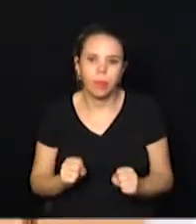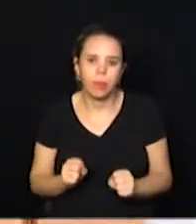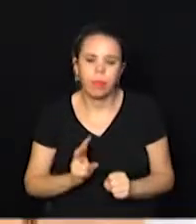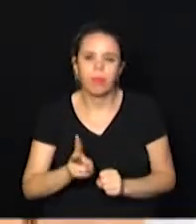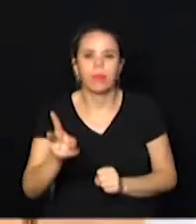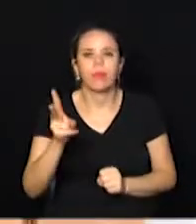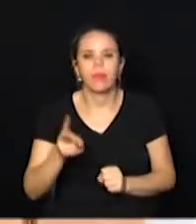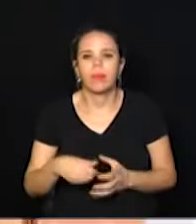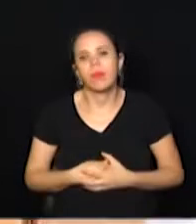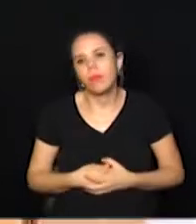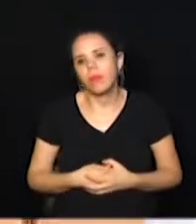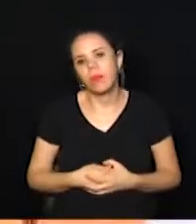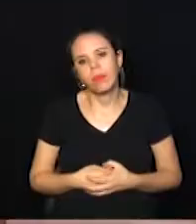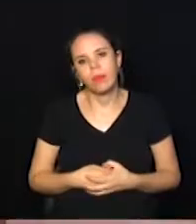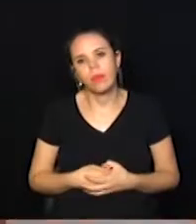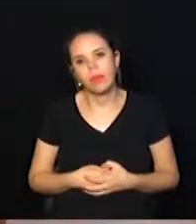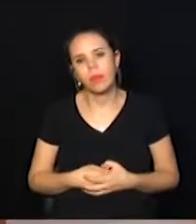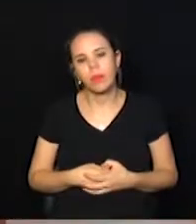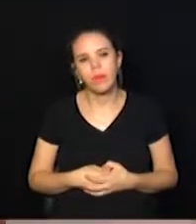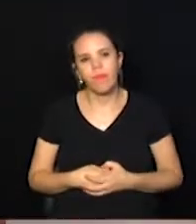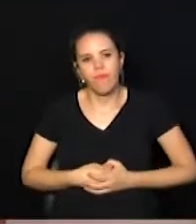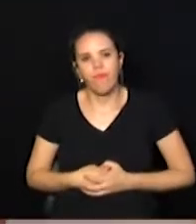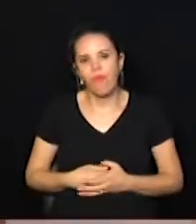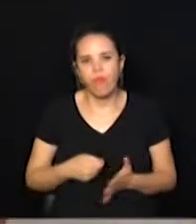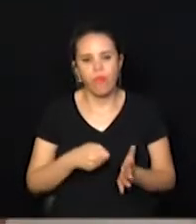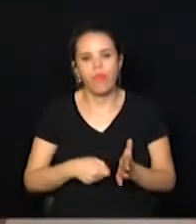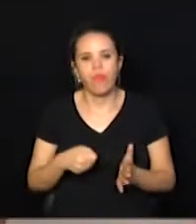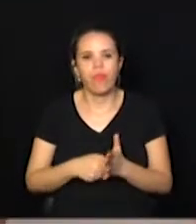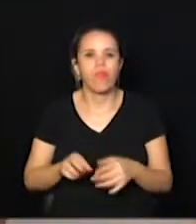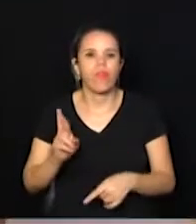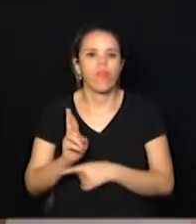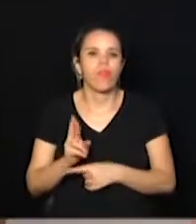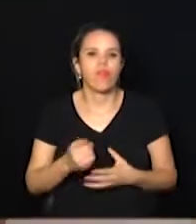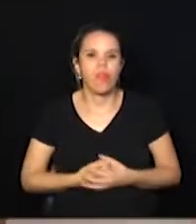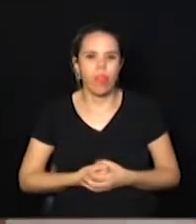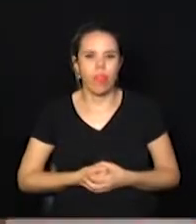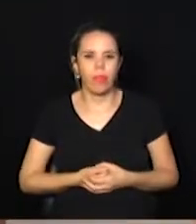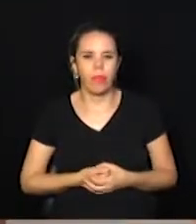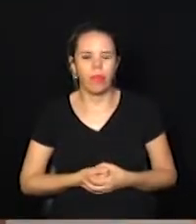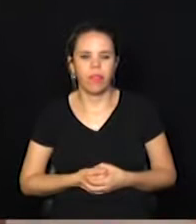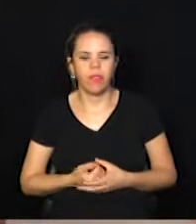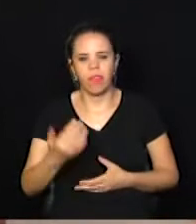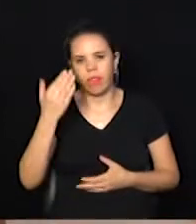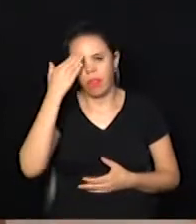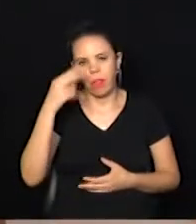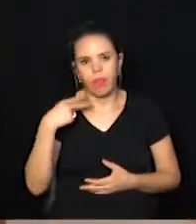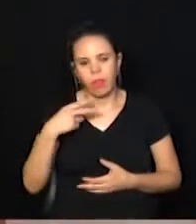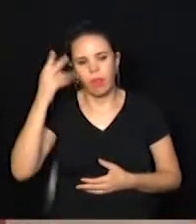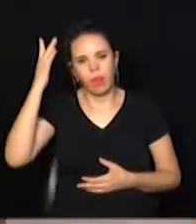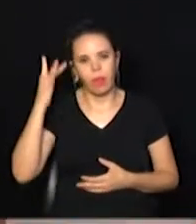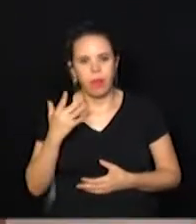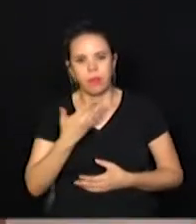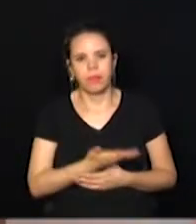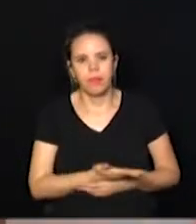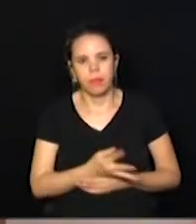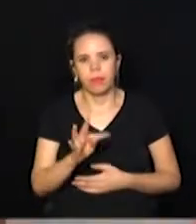né, como uma das nossas pautas de referência de luta. Muitíssimo obrigada, vereadora Guida.